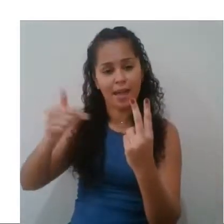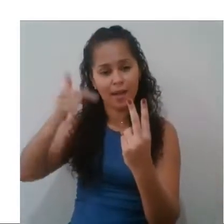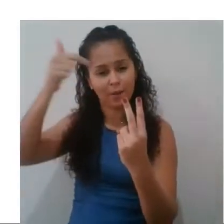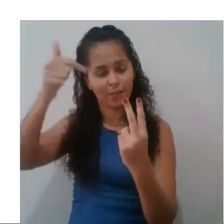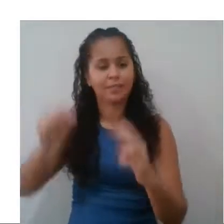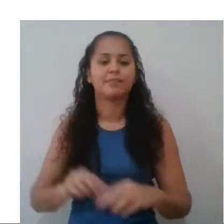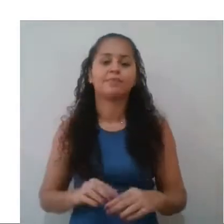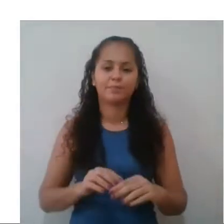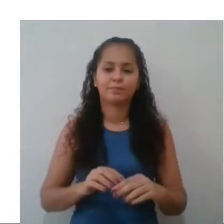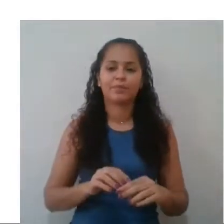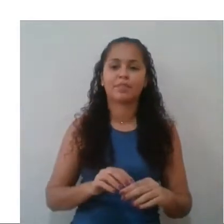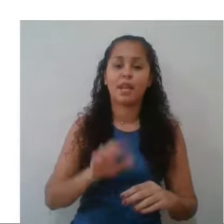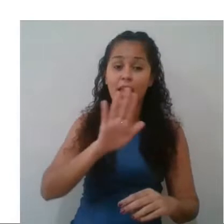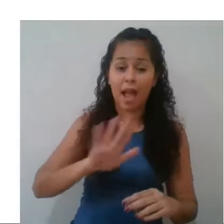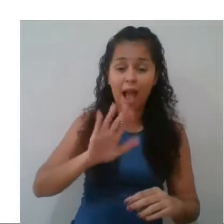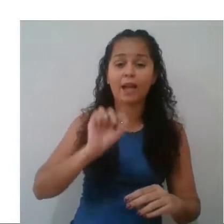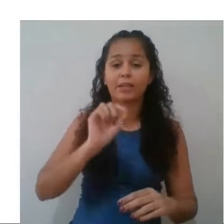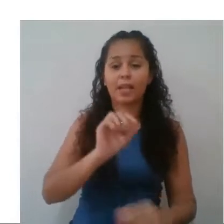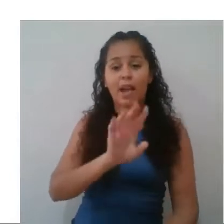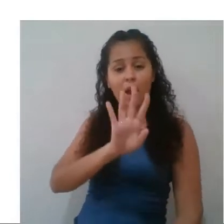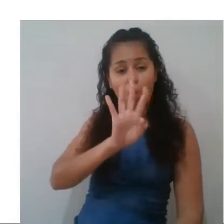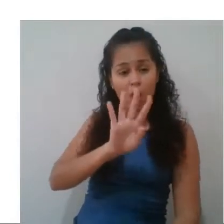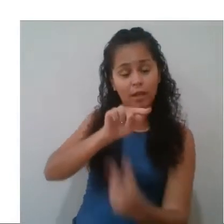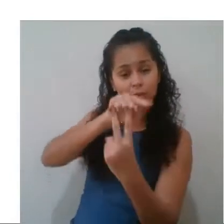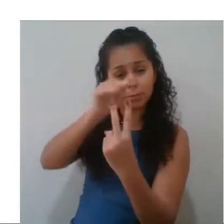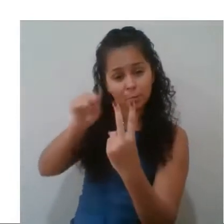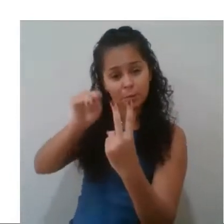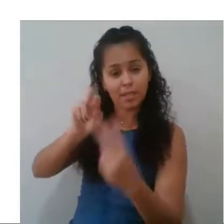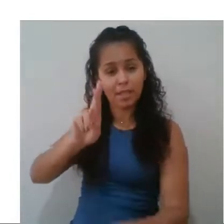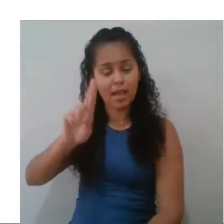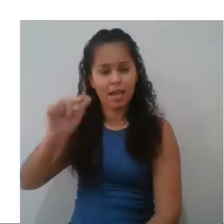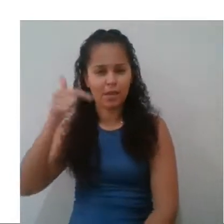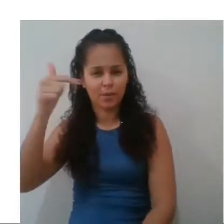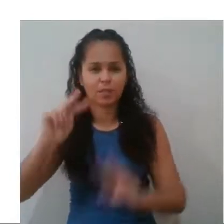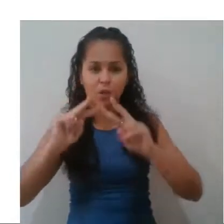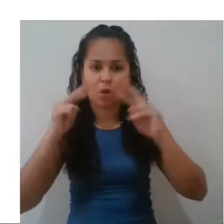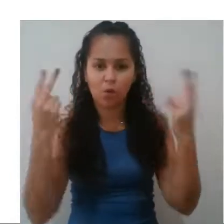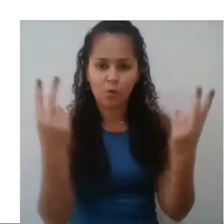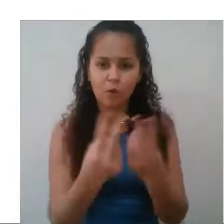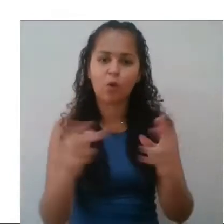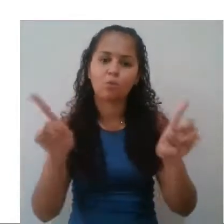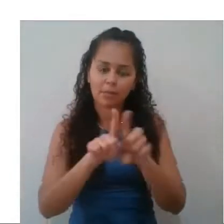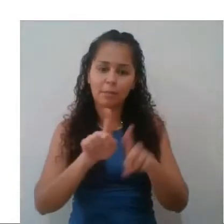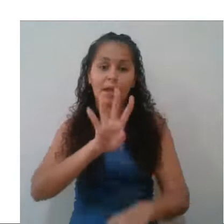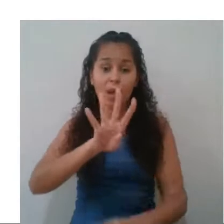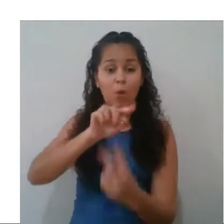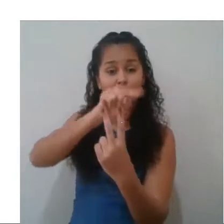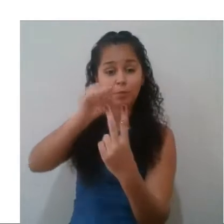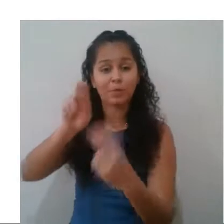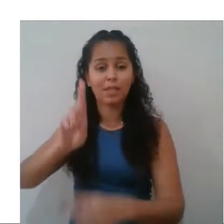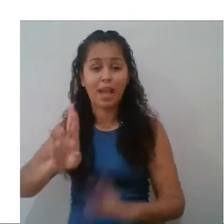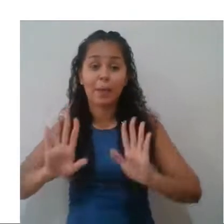superfície da esfera é 4πr ao quadrado. O volume dessa esfera também é 4πr, só que agora